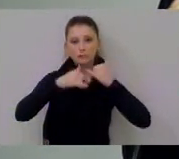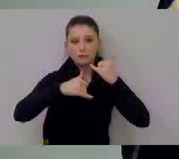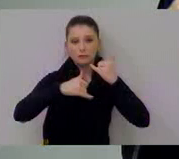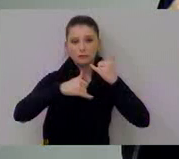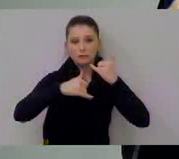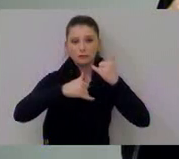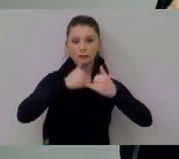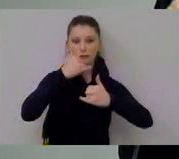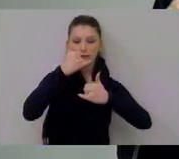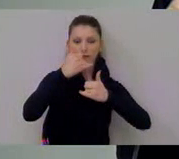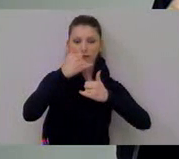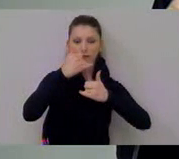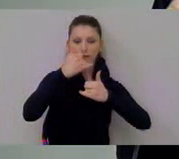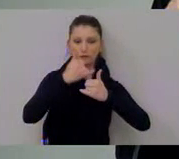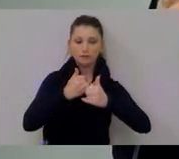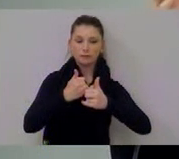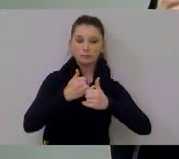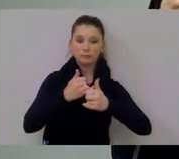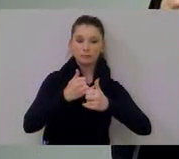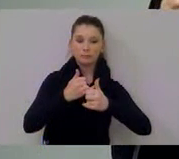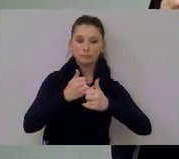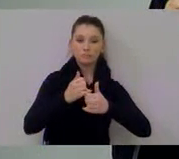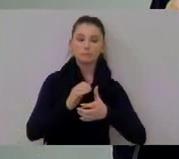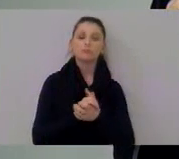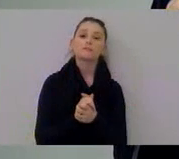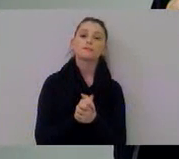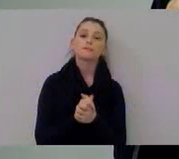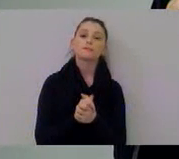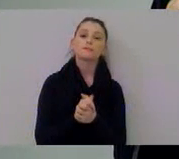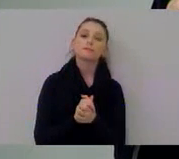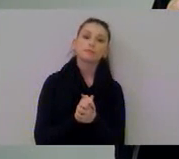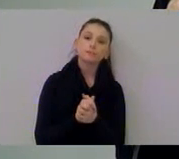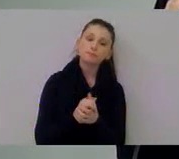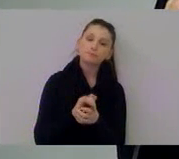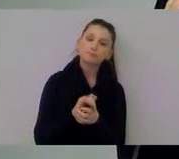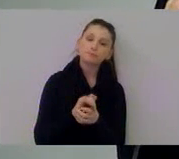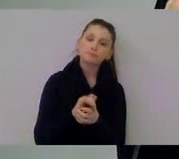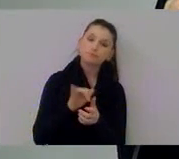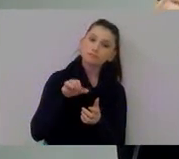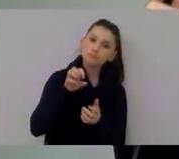Juarez, bem-vindo, Emerson.